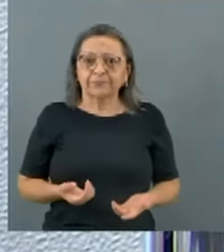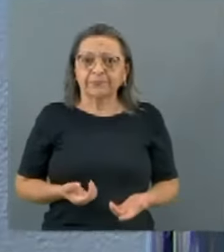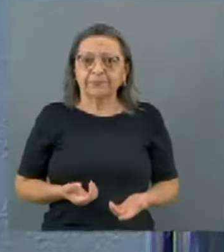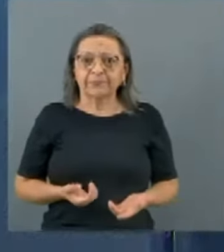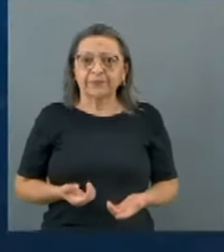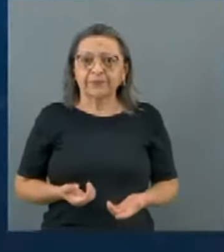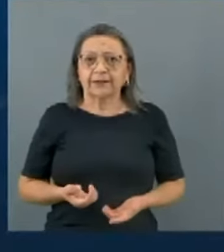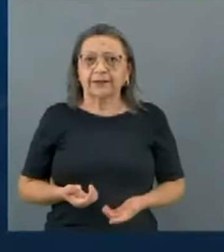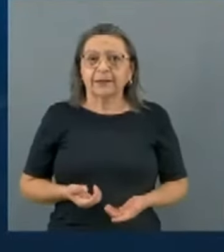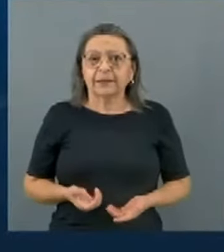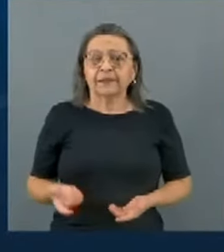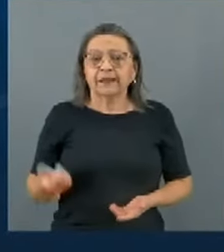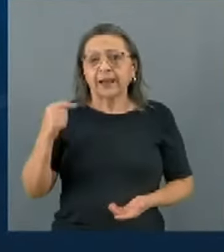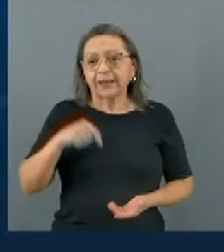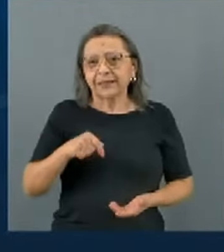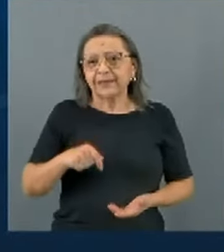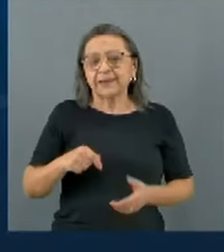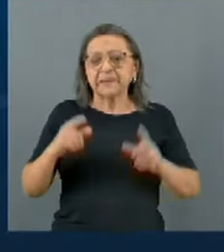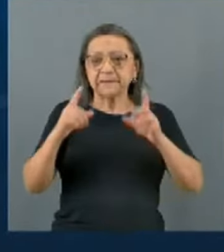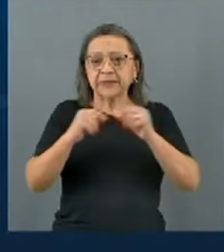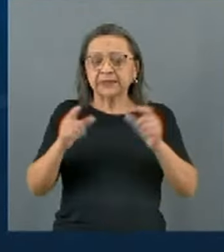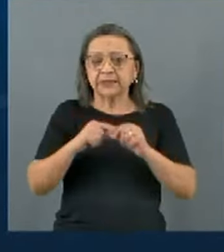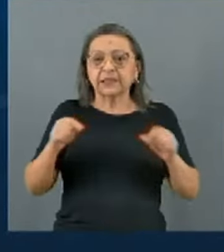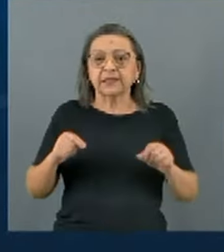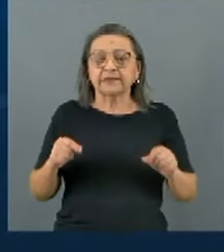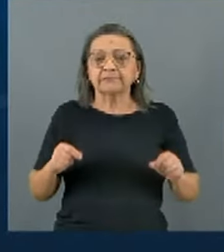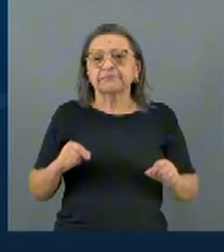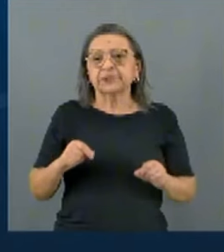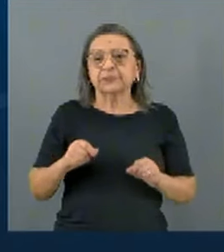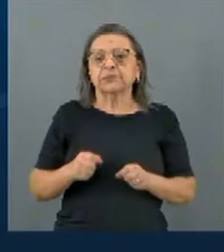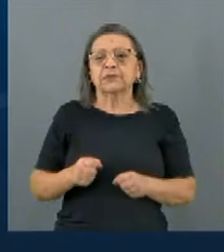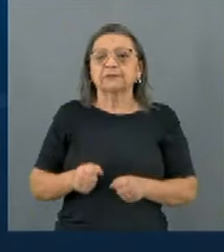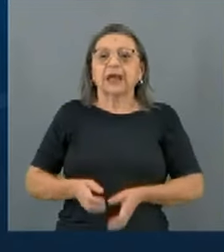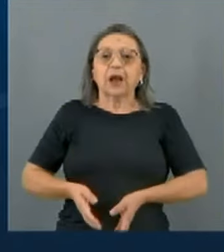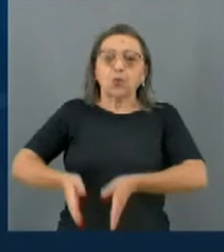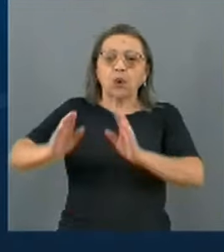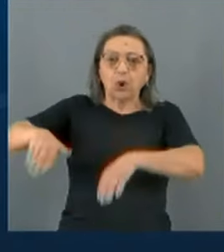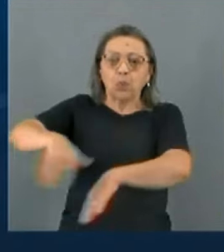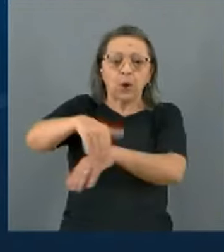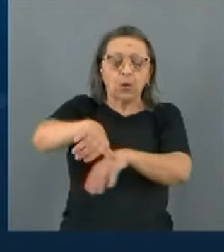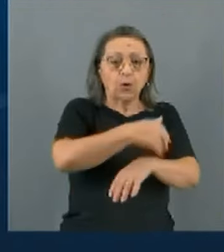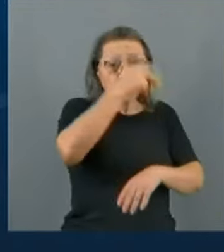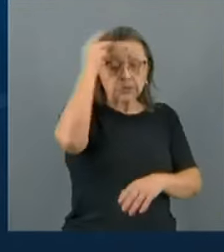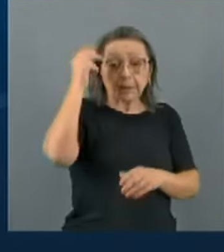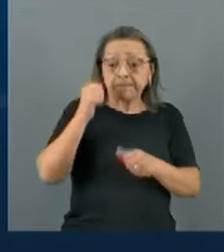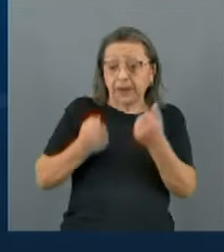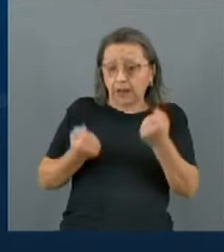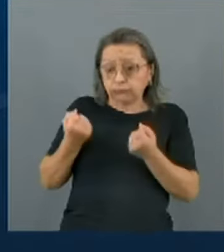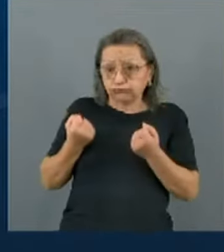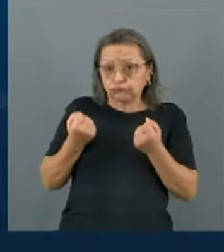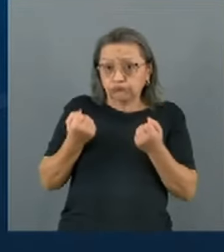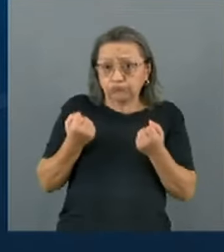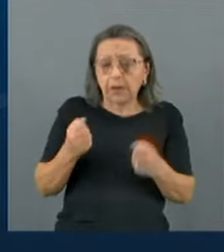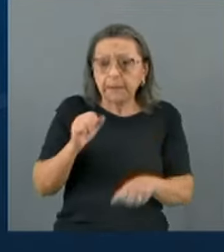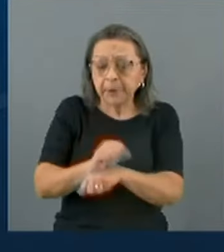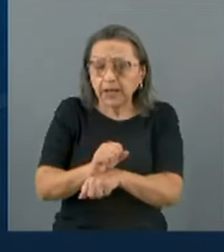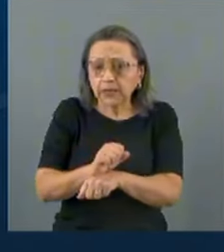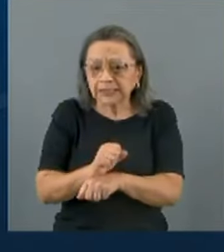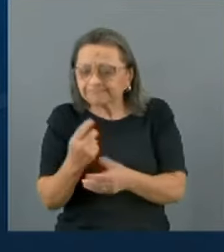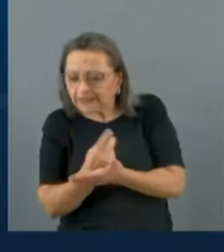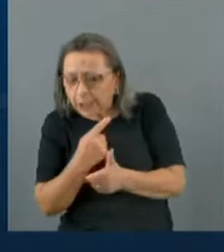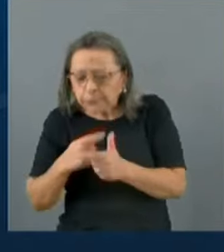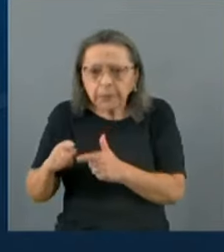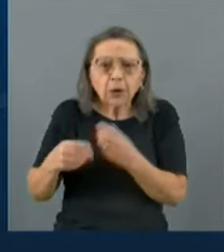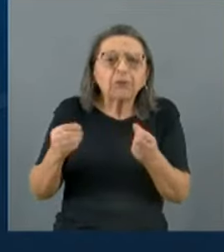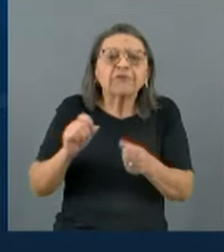dos eixos aqui de Brasília, vocês imaginam a pessoa para o carro, ele é um cadeirante, o carro deu um problema, como é que ele